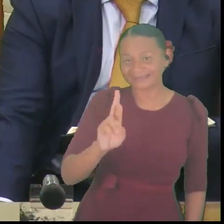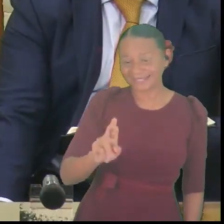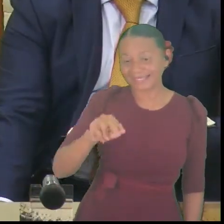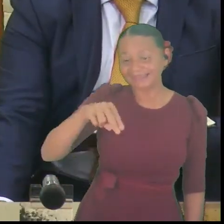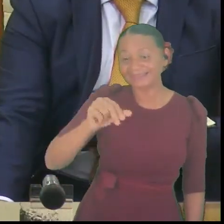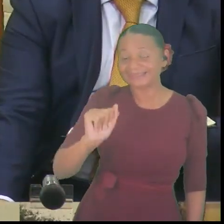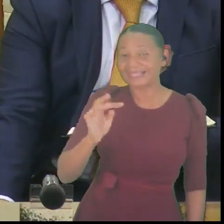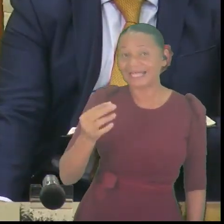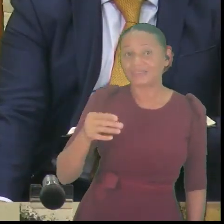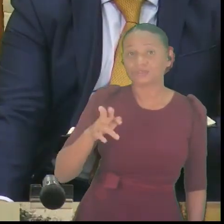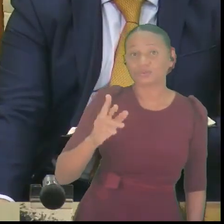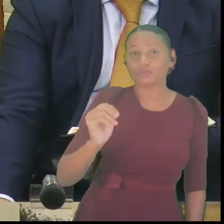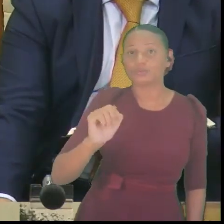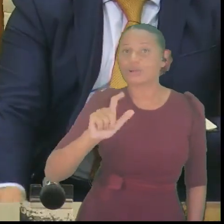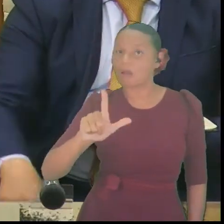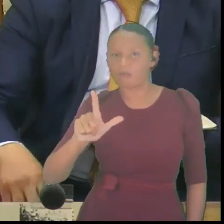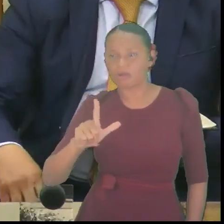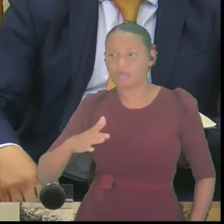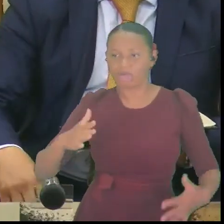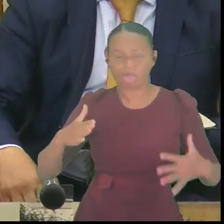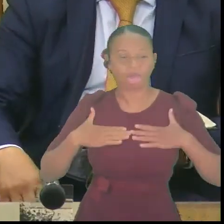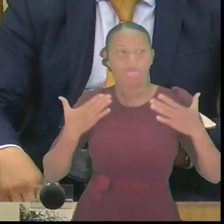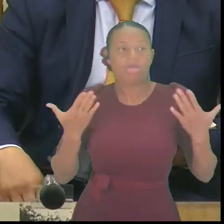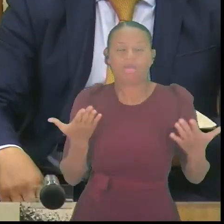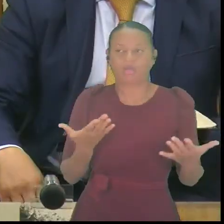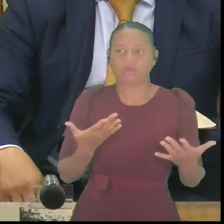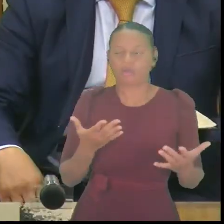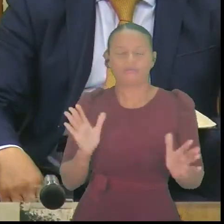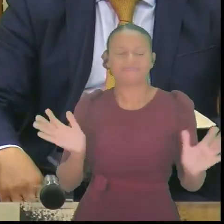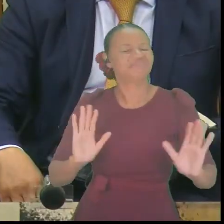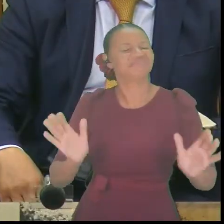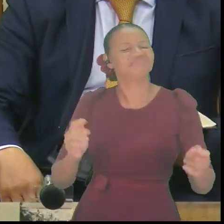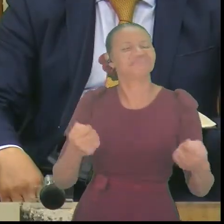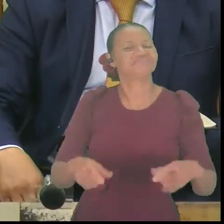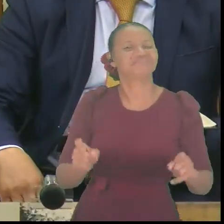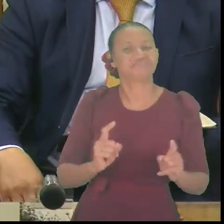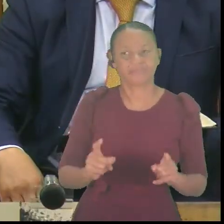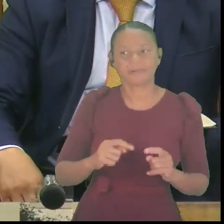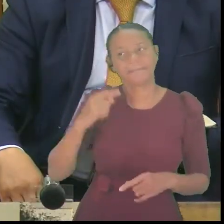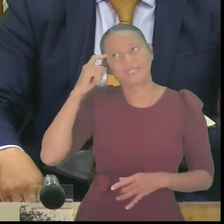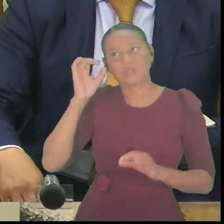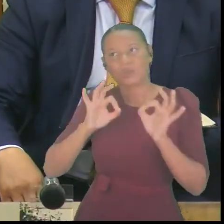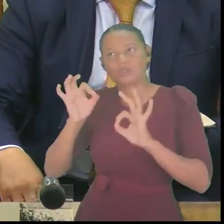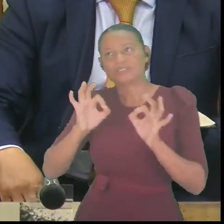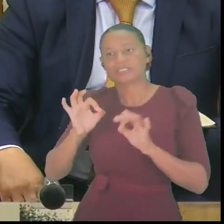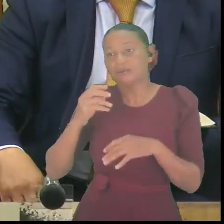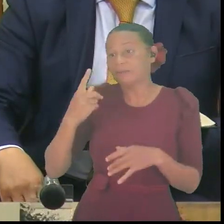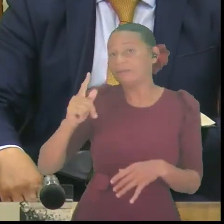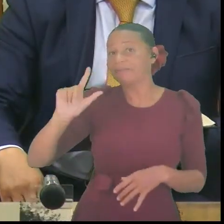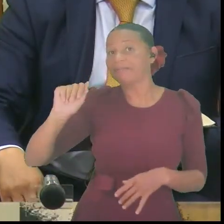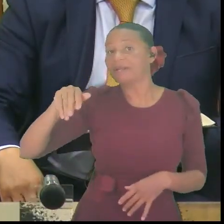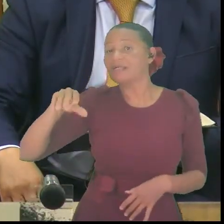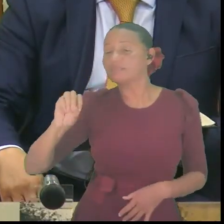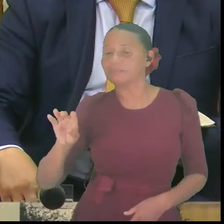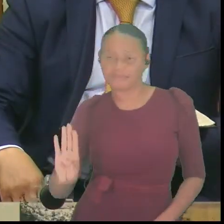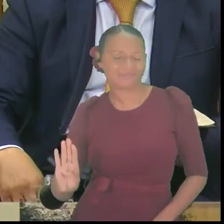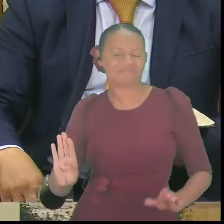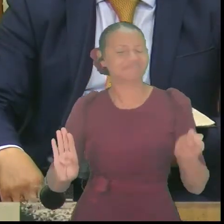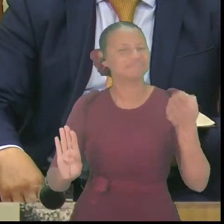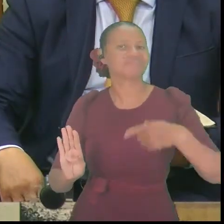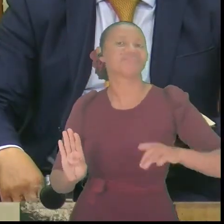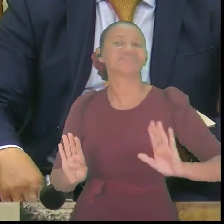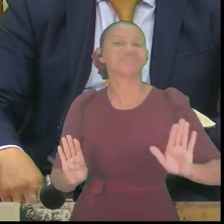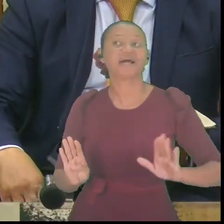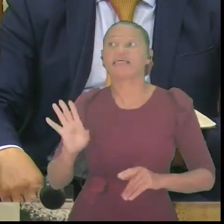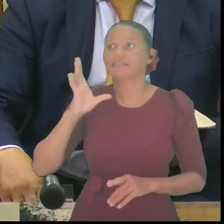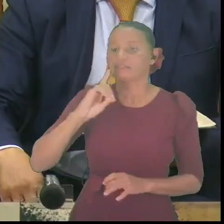Porque Deus não foi pego de surpresa, porque Deus não precisou desenvolver um plano B. Porque Deus, irmãos, havia planejado tudo.